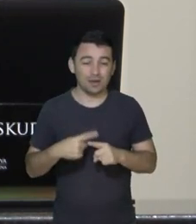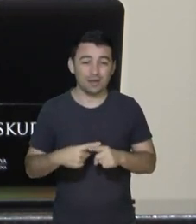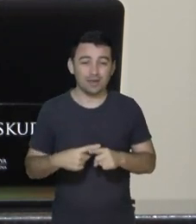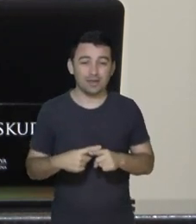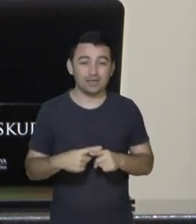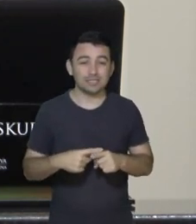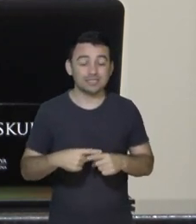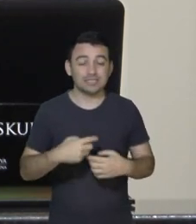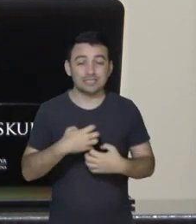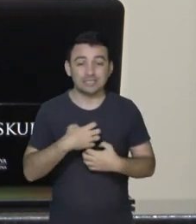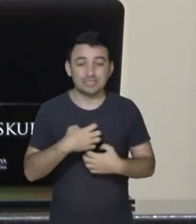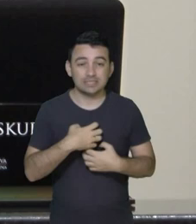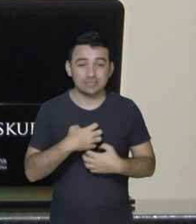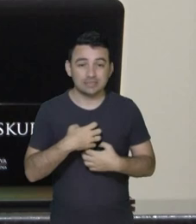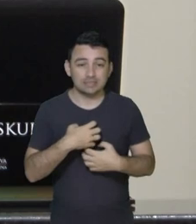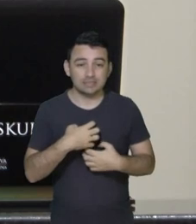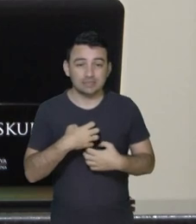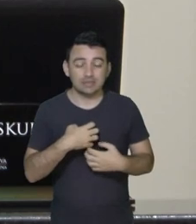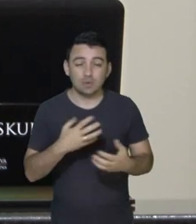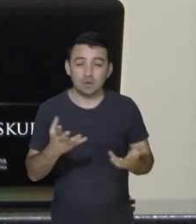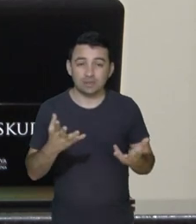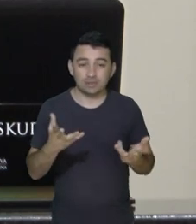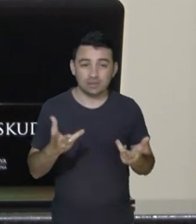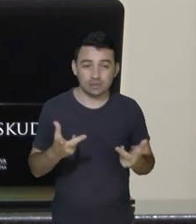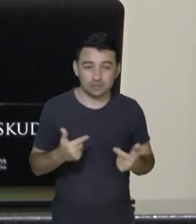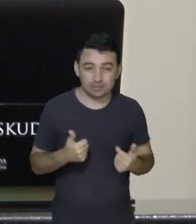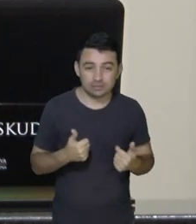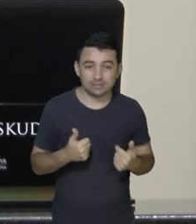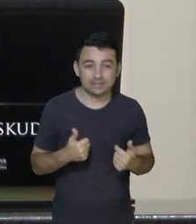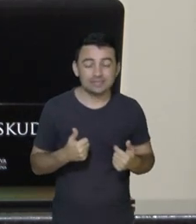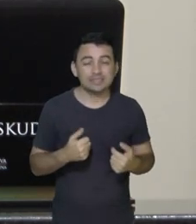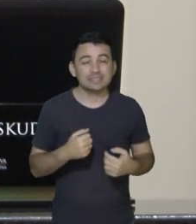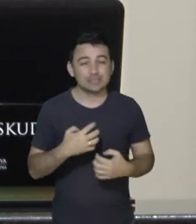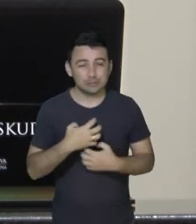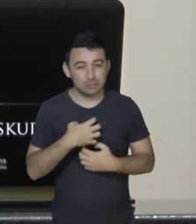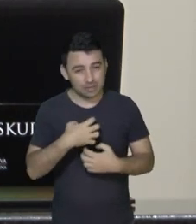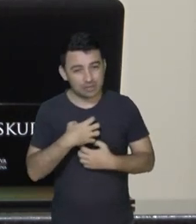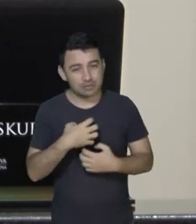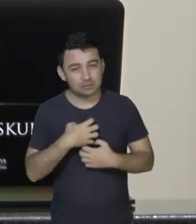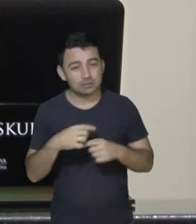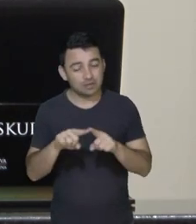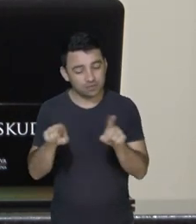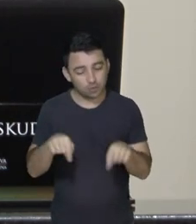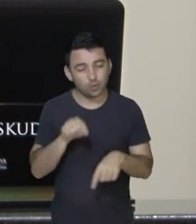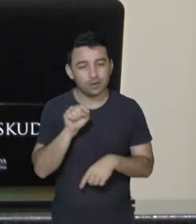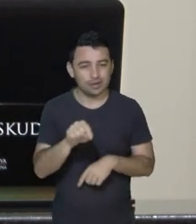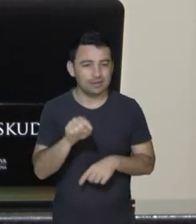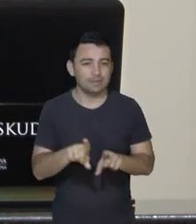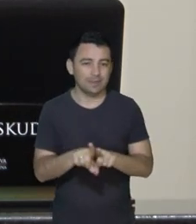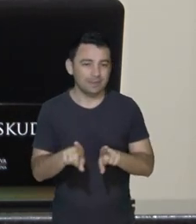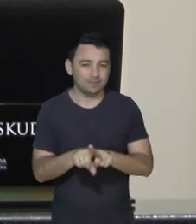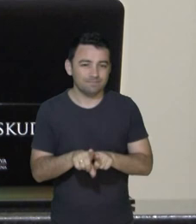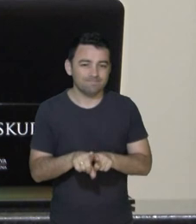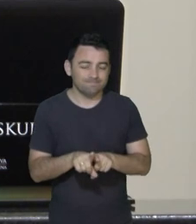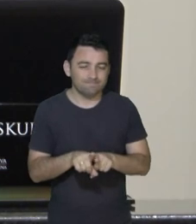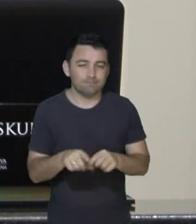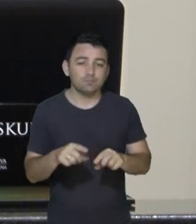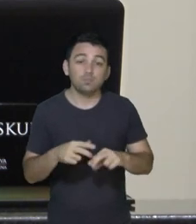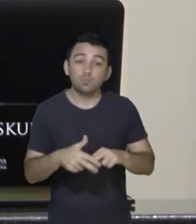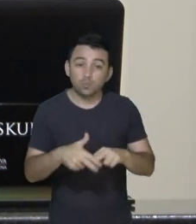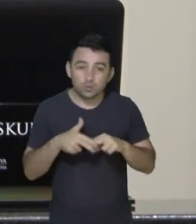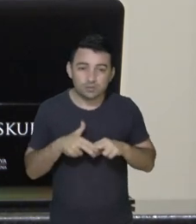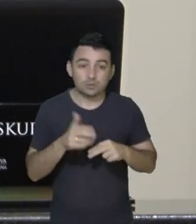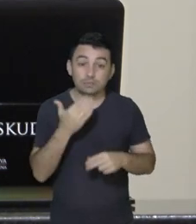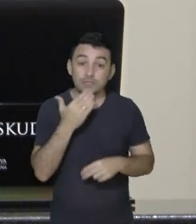a qualidade e a realização do servidor público. Então, esse